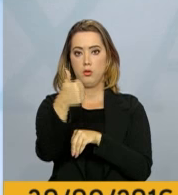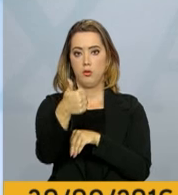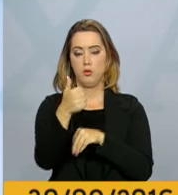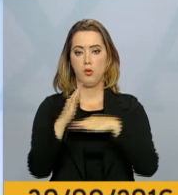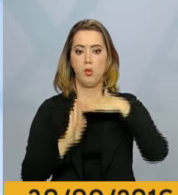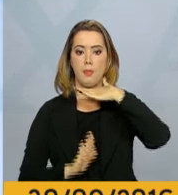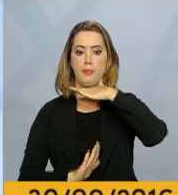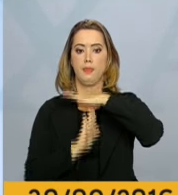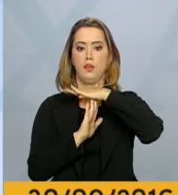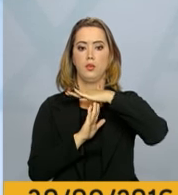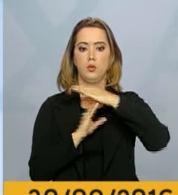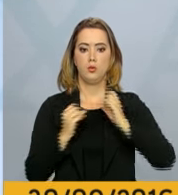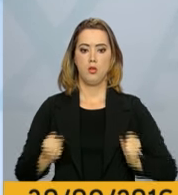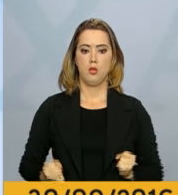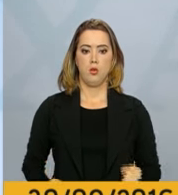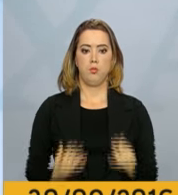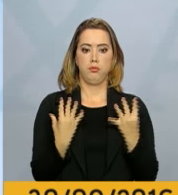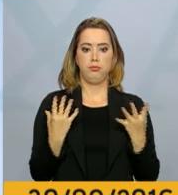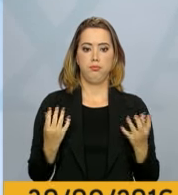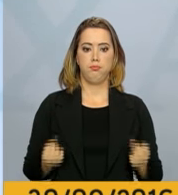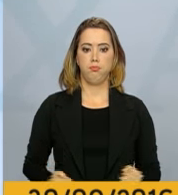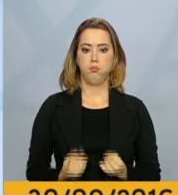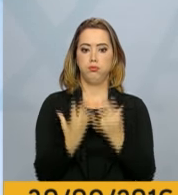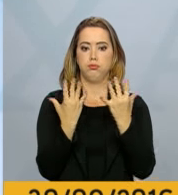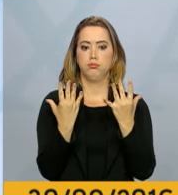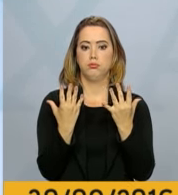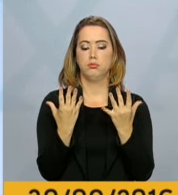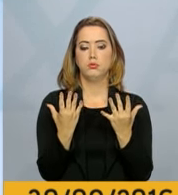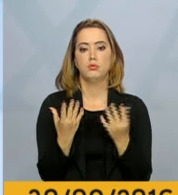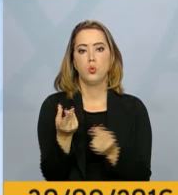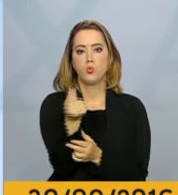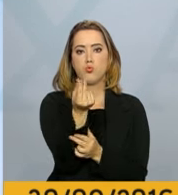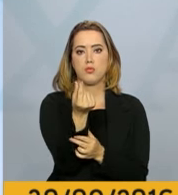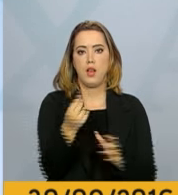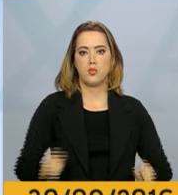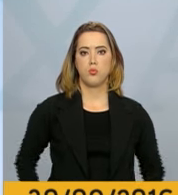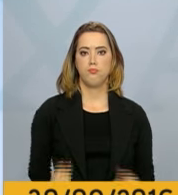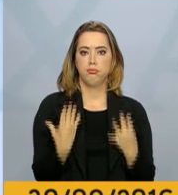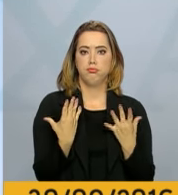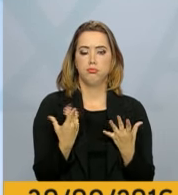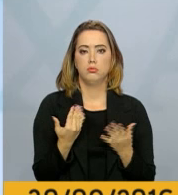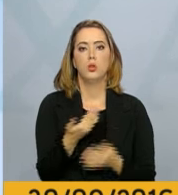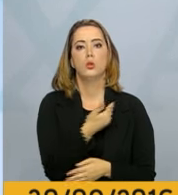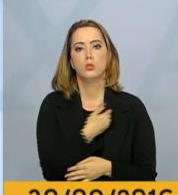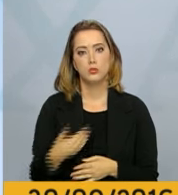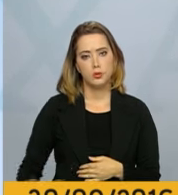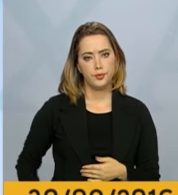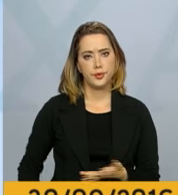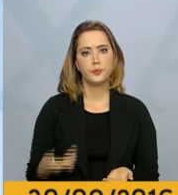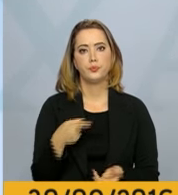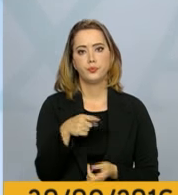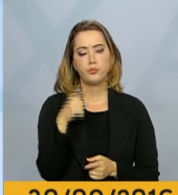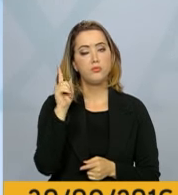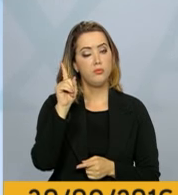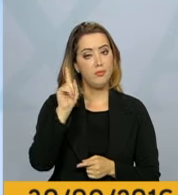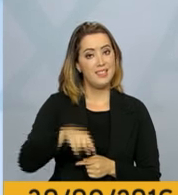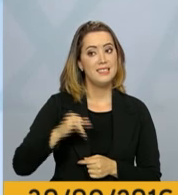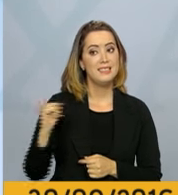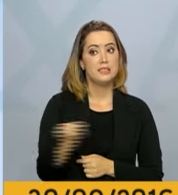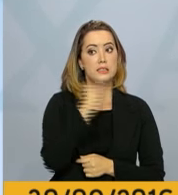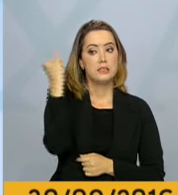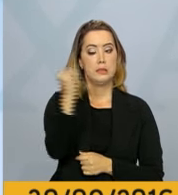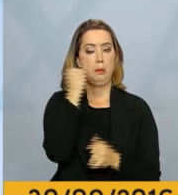dos gastos públicos. A aprovação desse projeto é fundamental para evitarmos uma